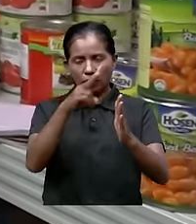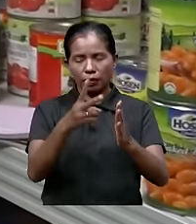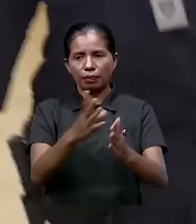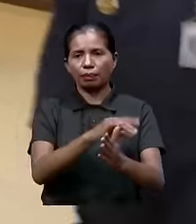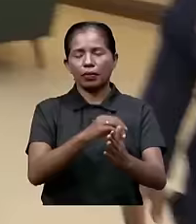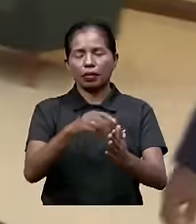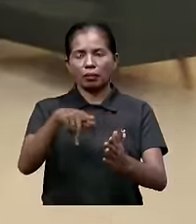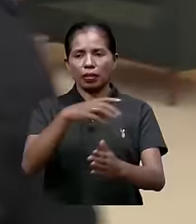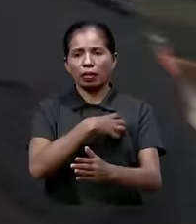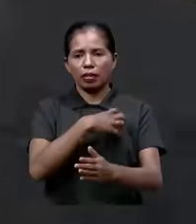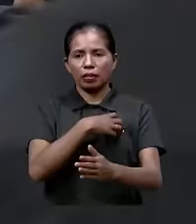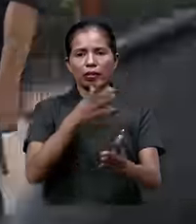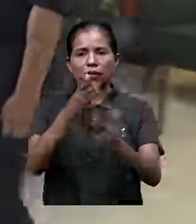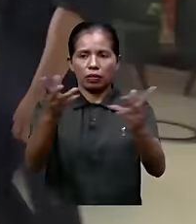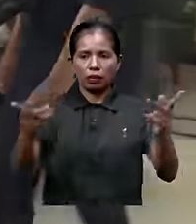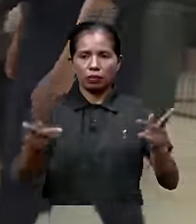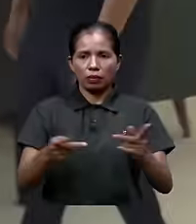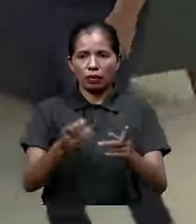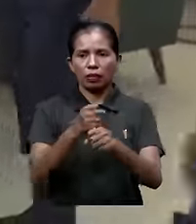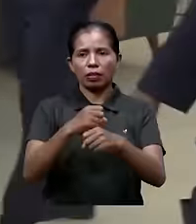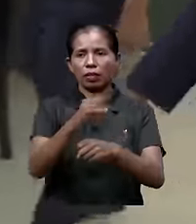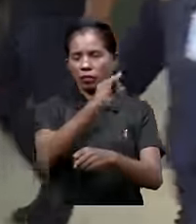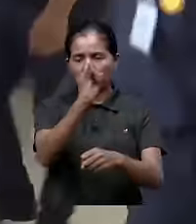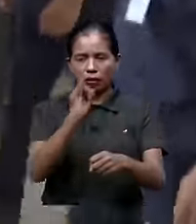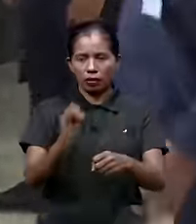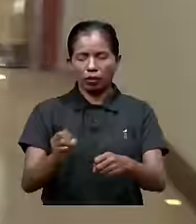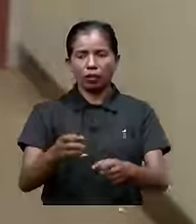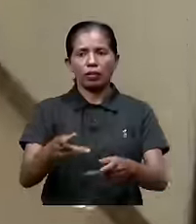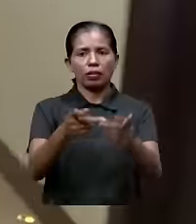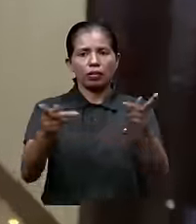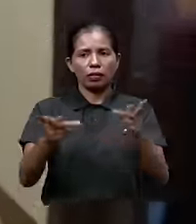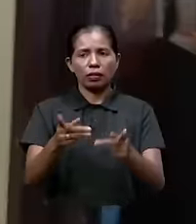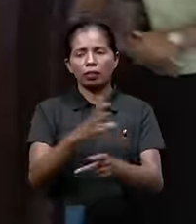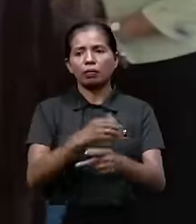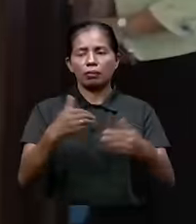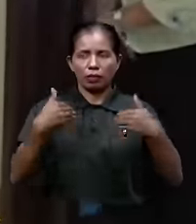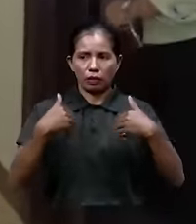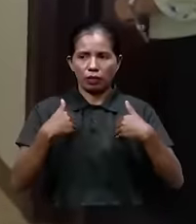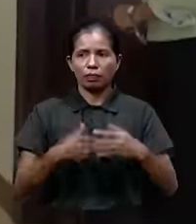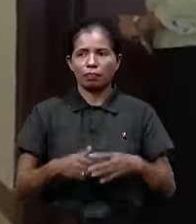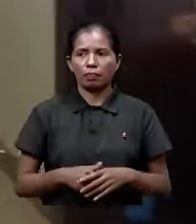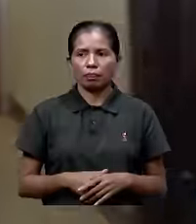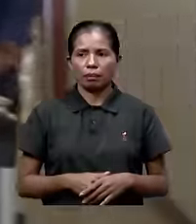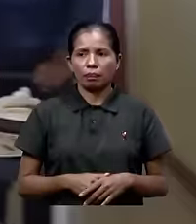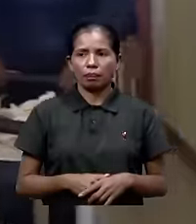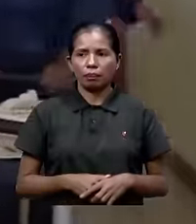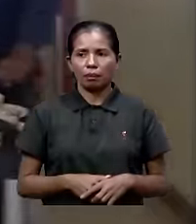no pentelimos, todo que era ese faten, jodijalo investigación, no asegura factos, sirane beija. Romualdo Neves, Mario Ferreira, GMN.